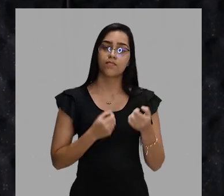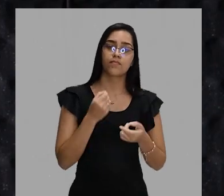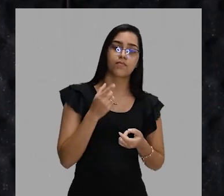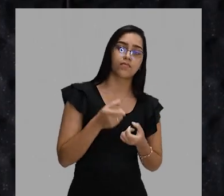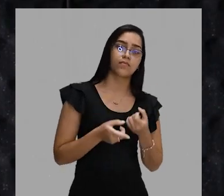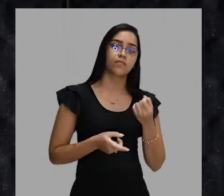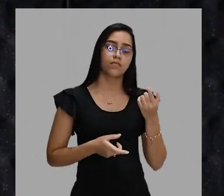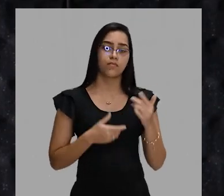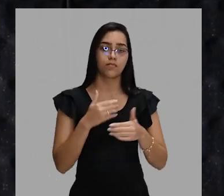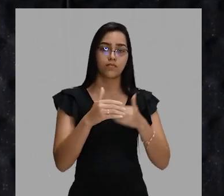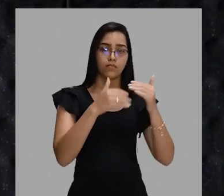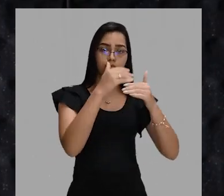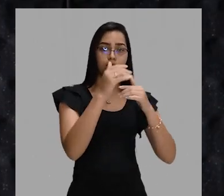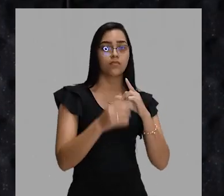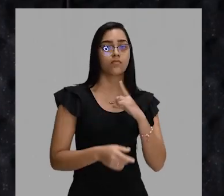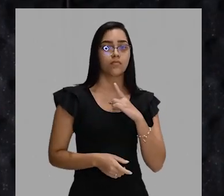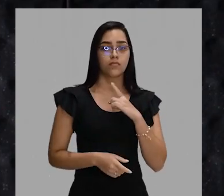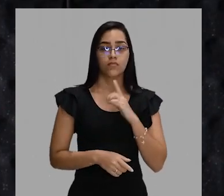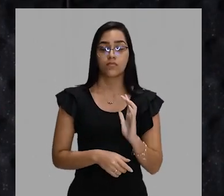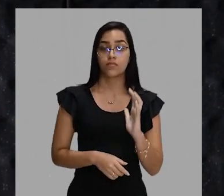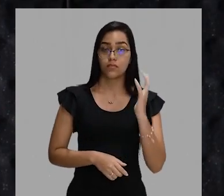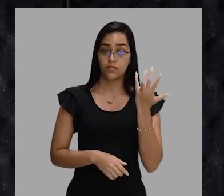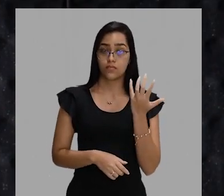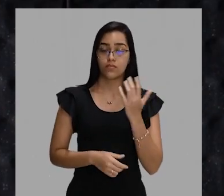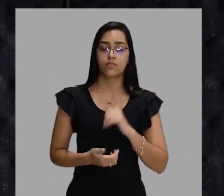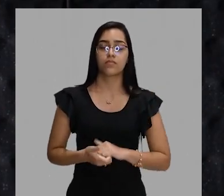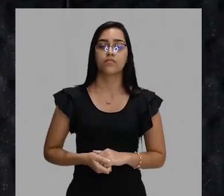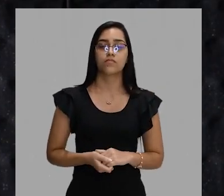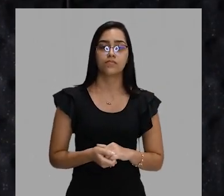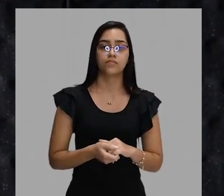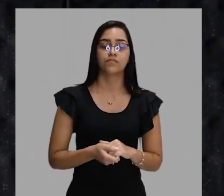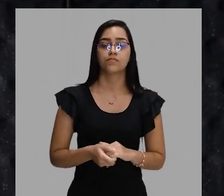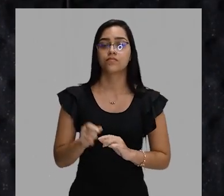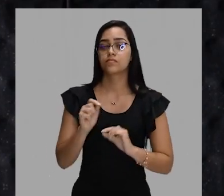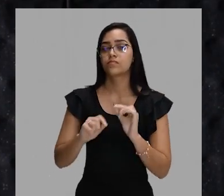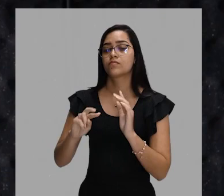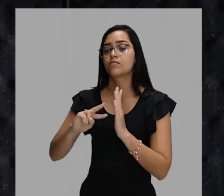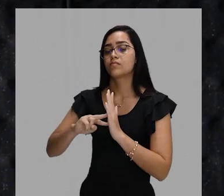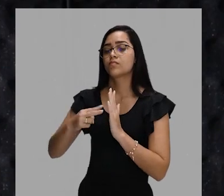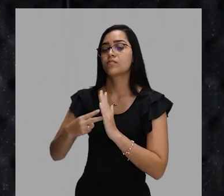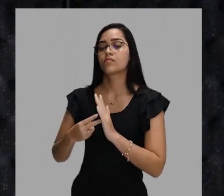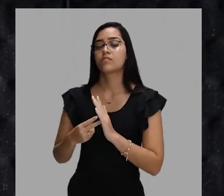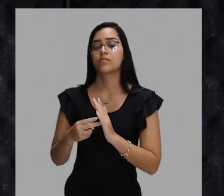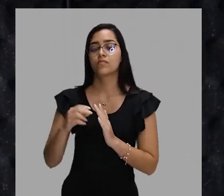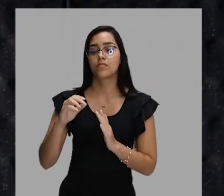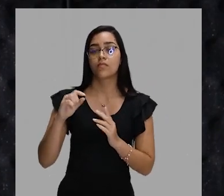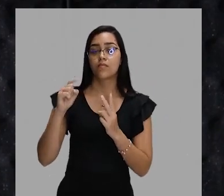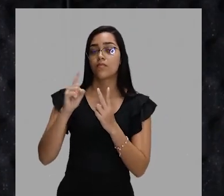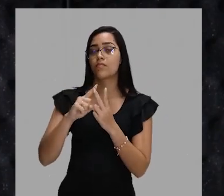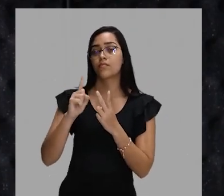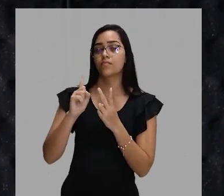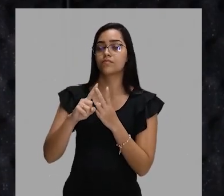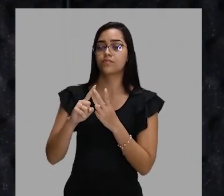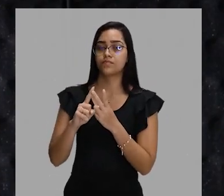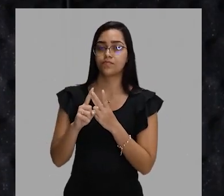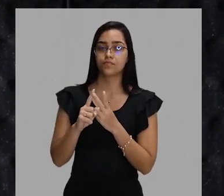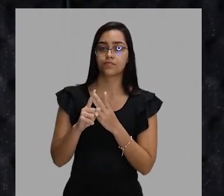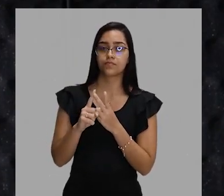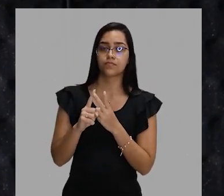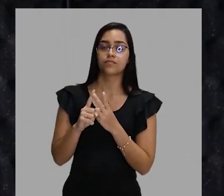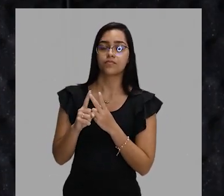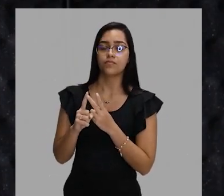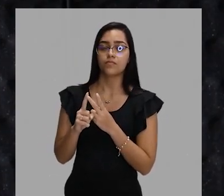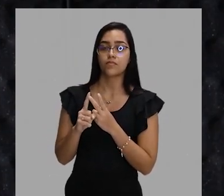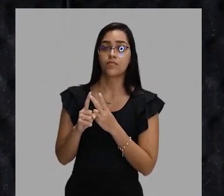pequenos acúmulos das mudanças que vão ocorrendo nos seres vivos. E o que seria a cladogênese? Bem, a